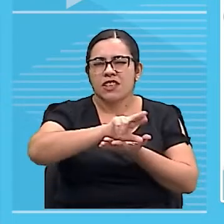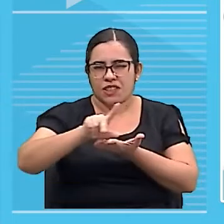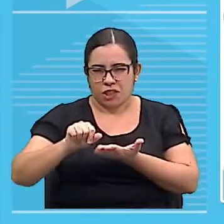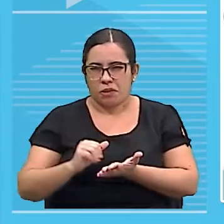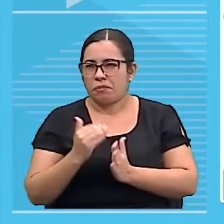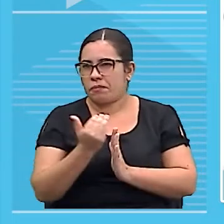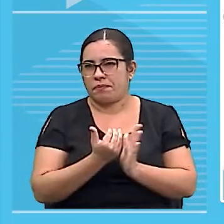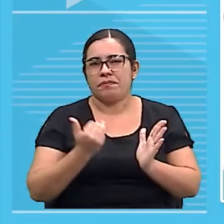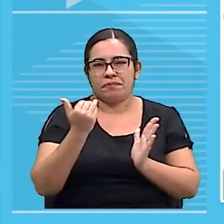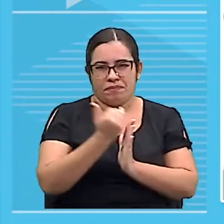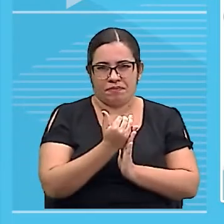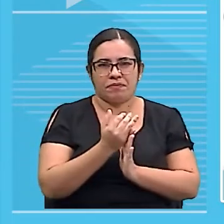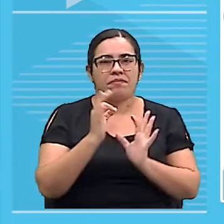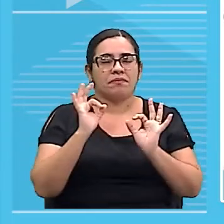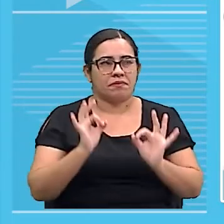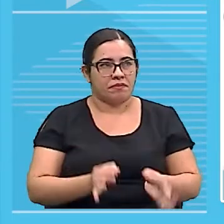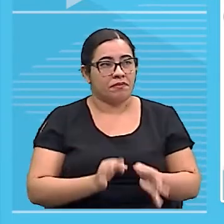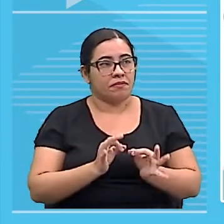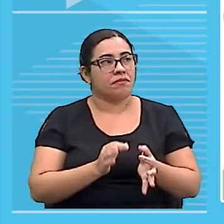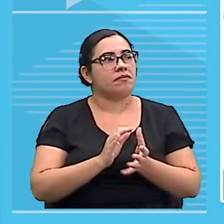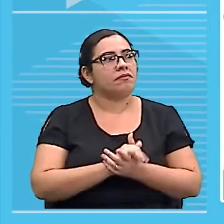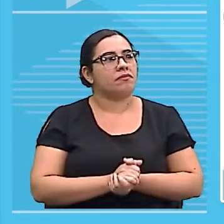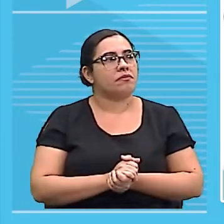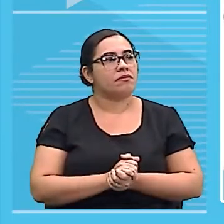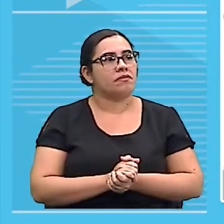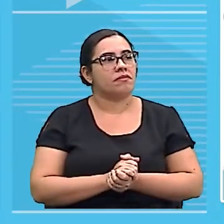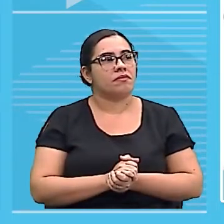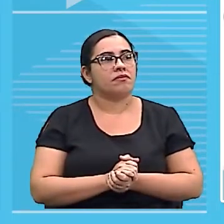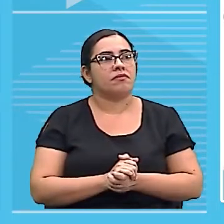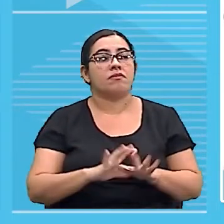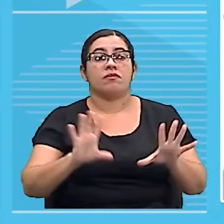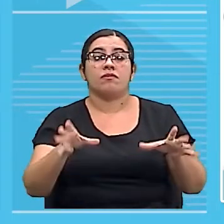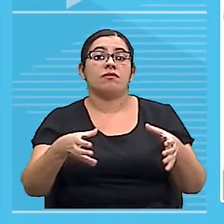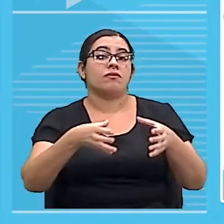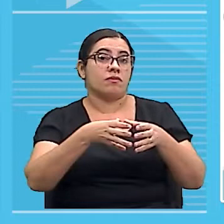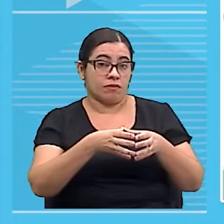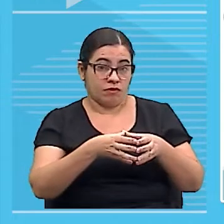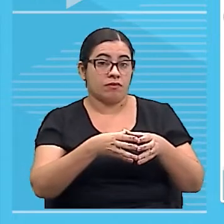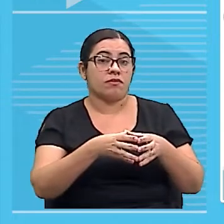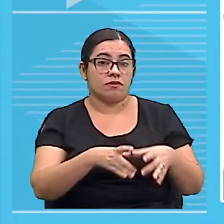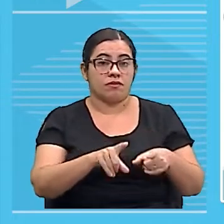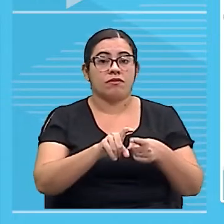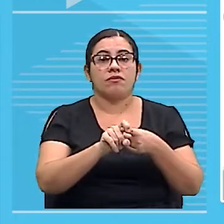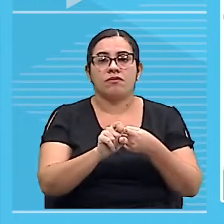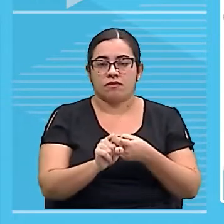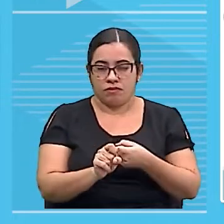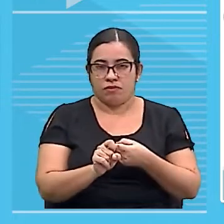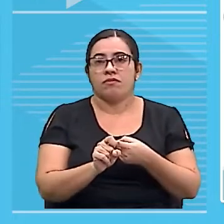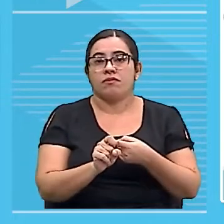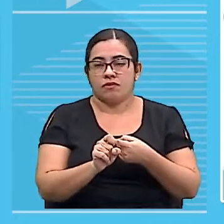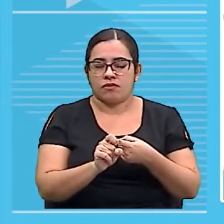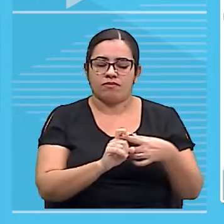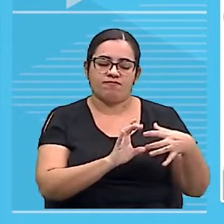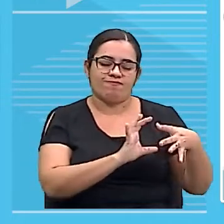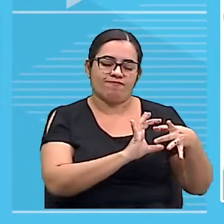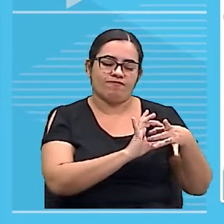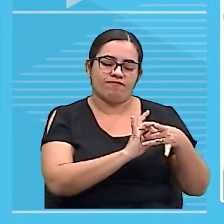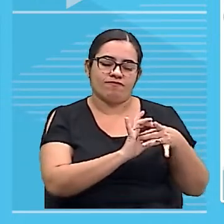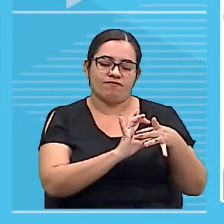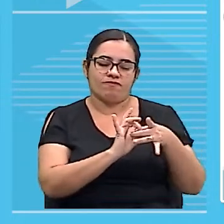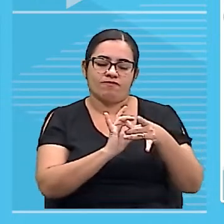o Ou seja é um conjunto de resistores conectados